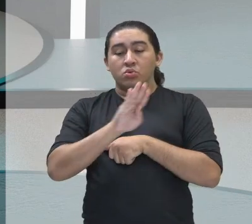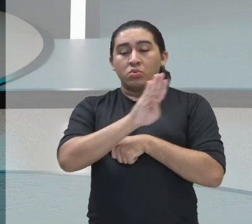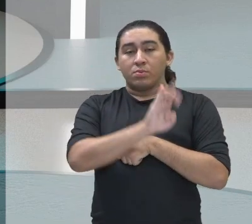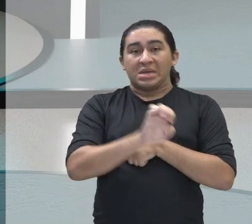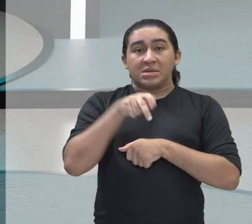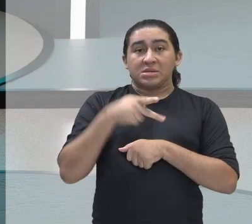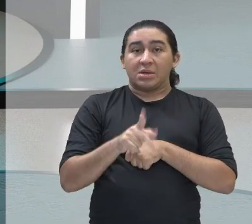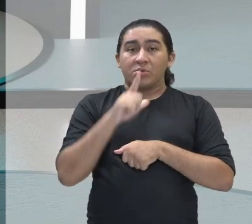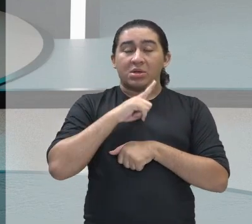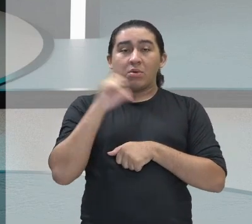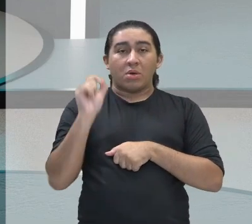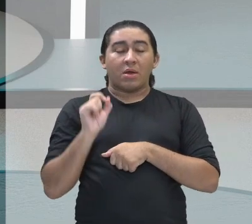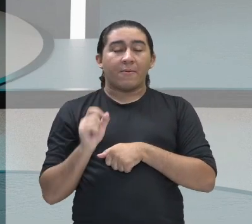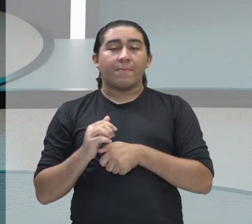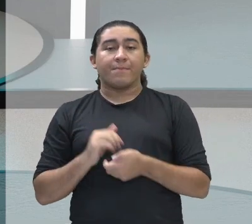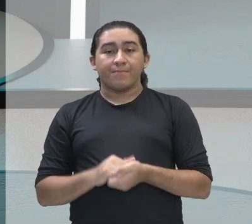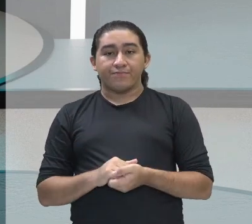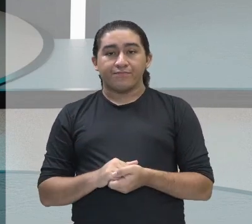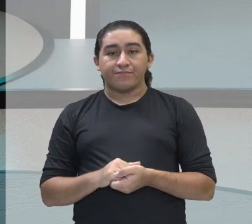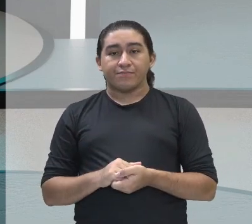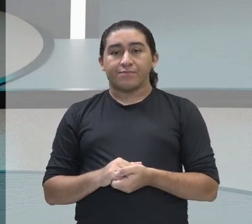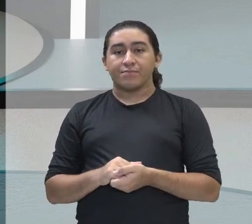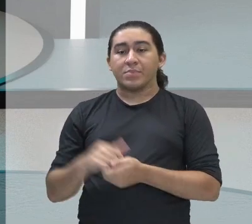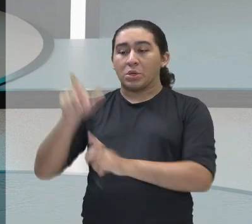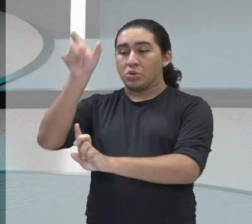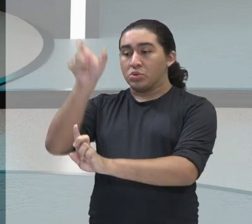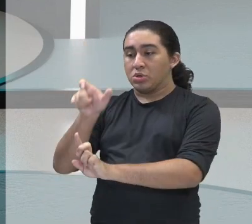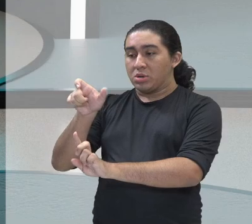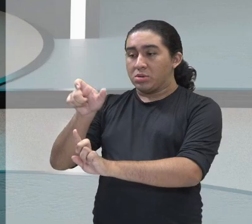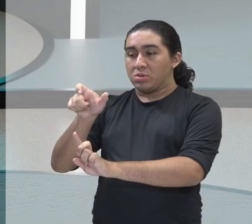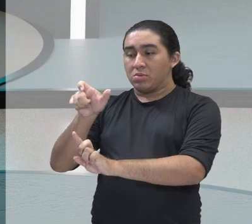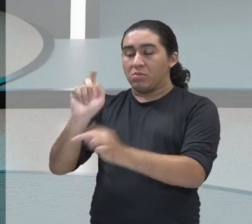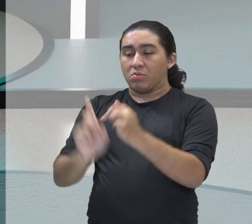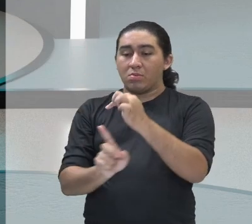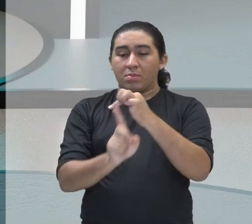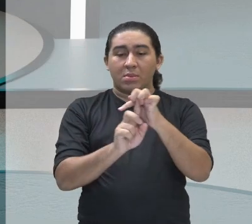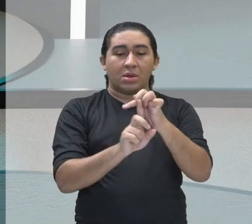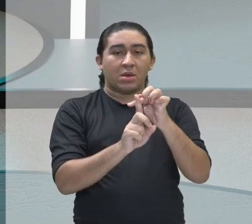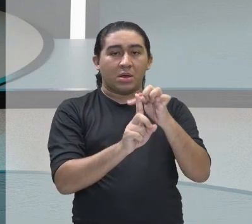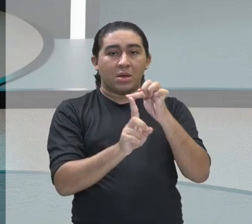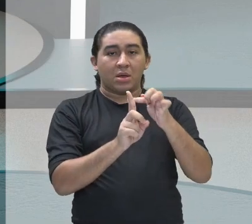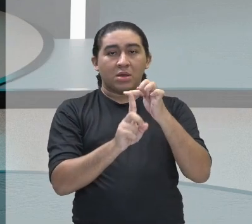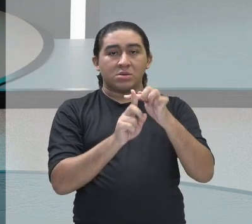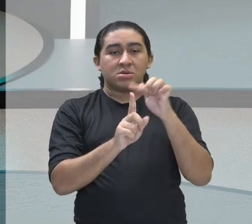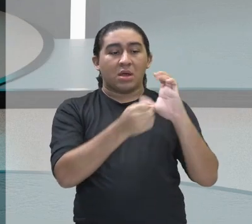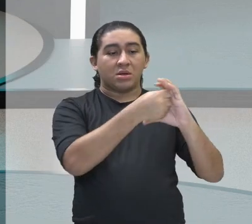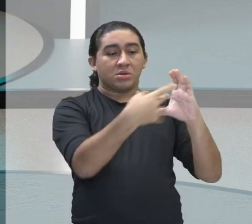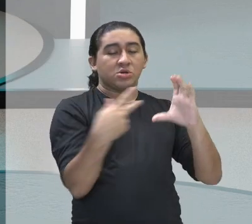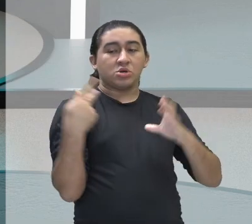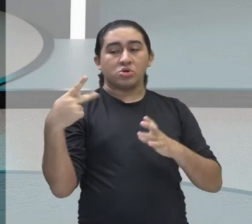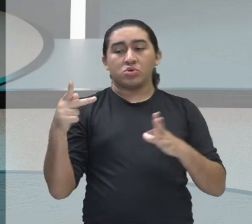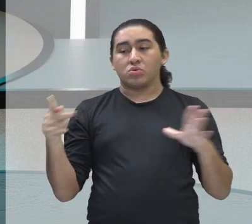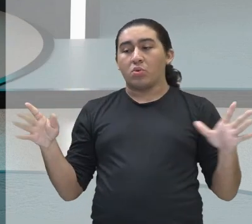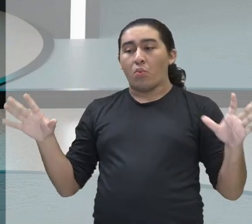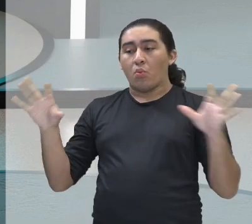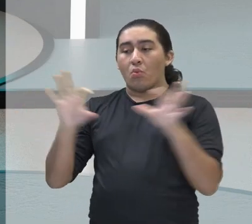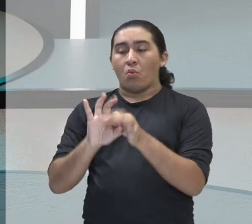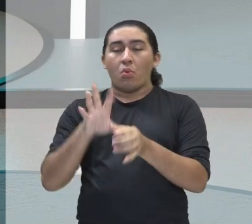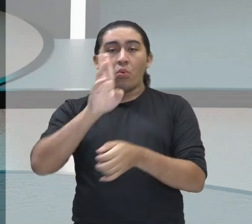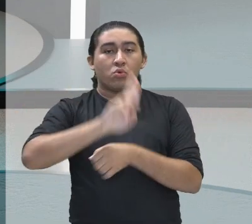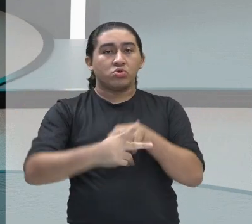uma conexão entre o sujeito e aí uma qualidade atribuída a